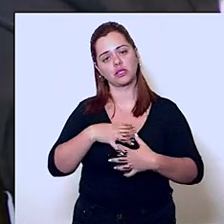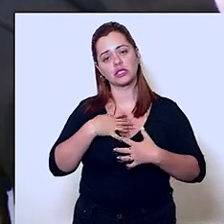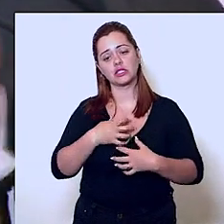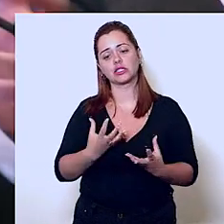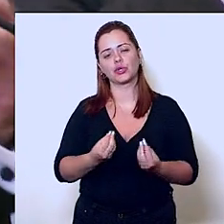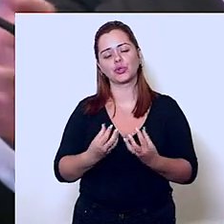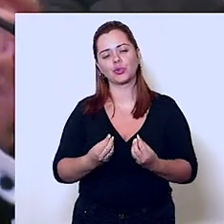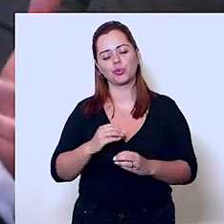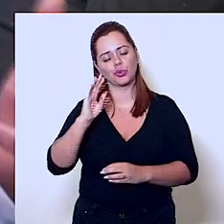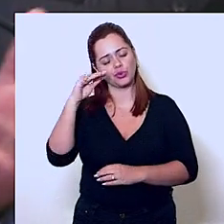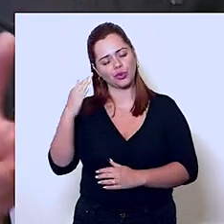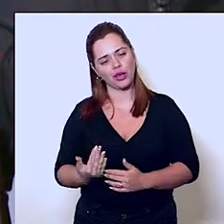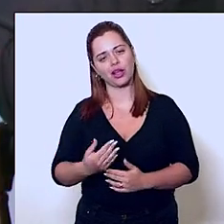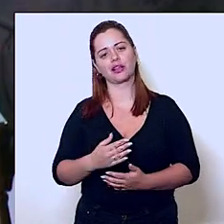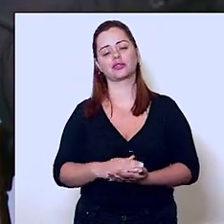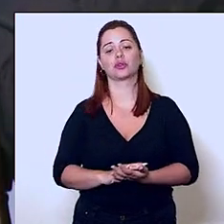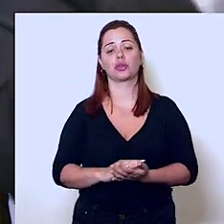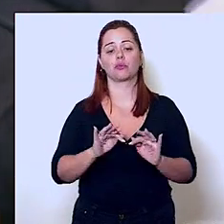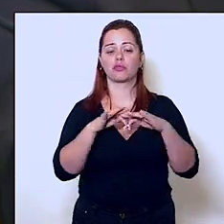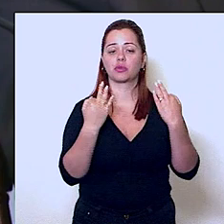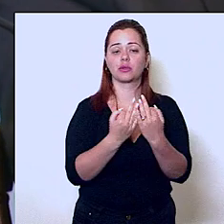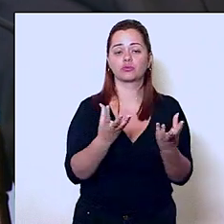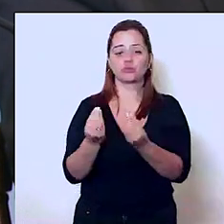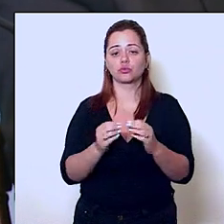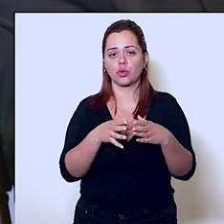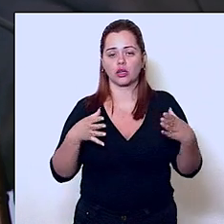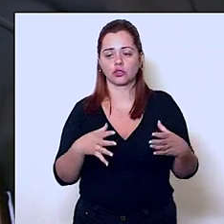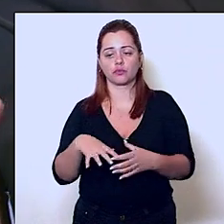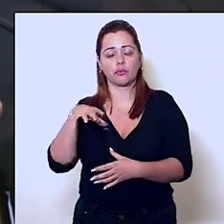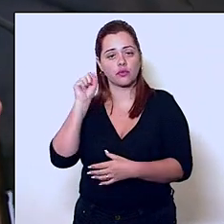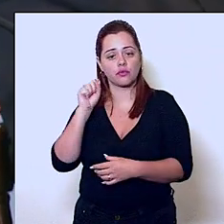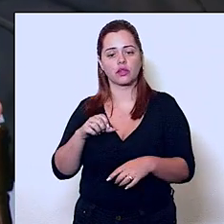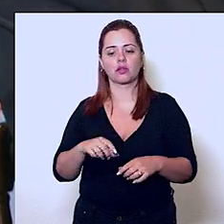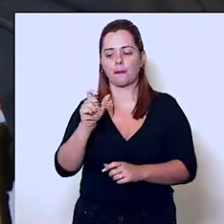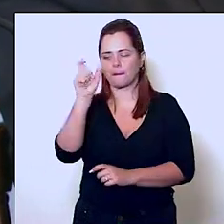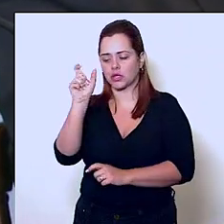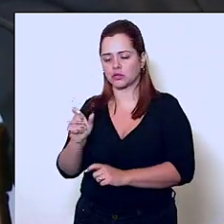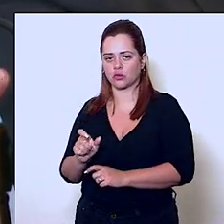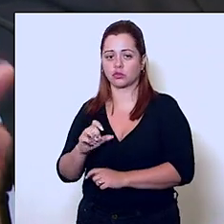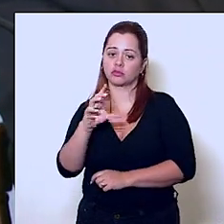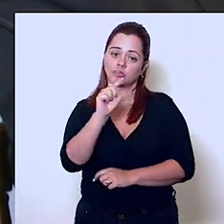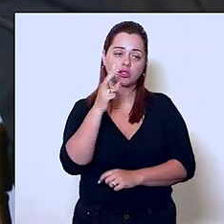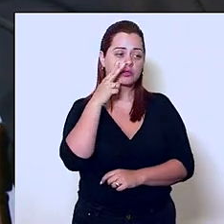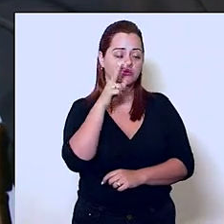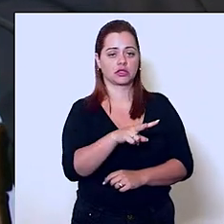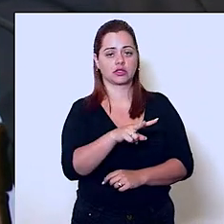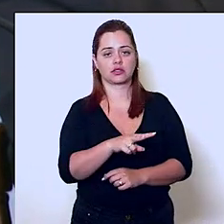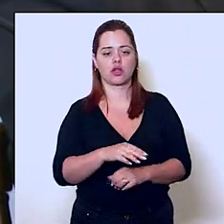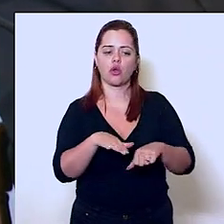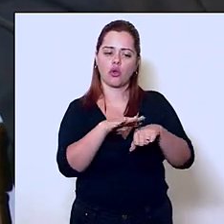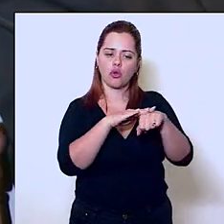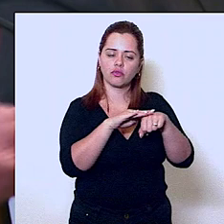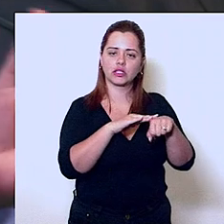E há uma familiaridade muito grande, né? E eu o vi pessoalmente poucas vezes, né? Conversei com ele